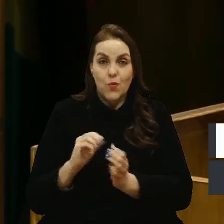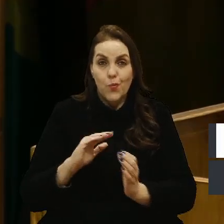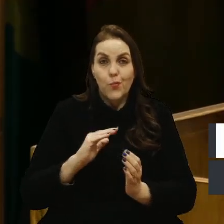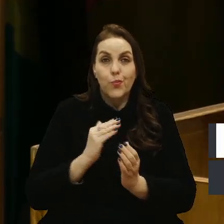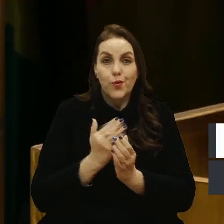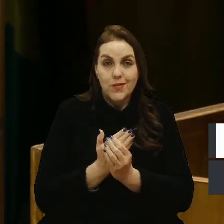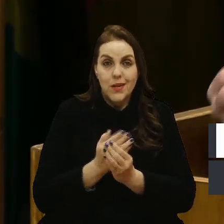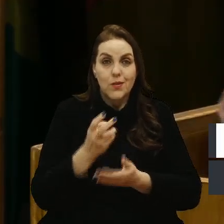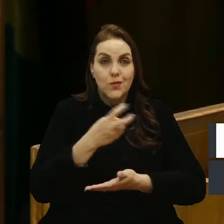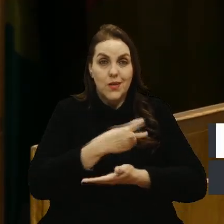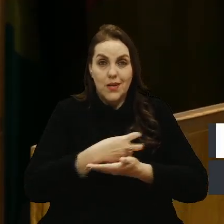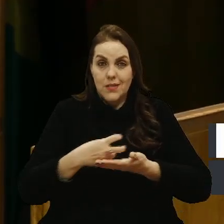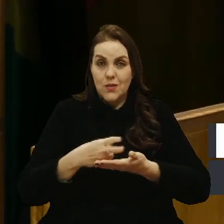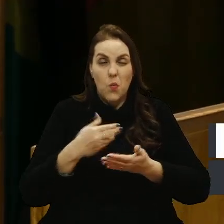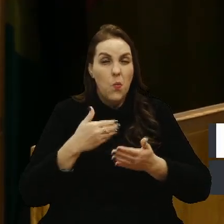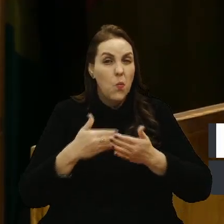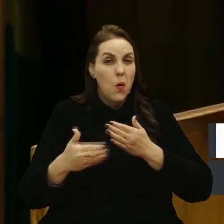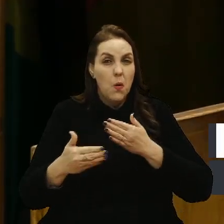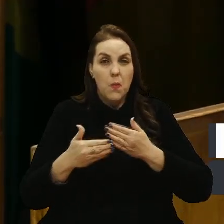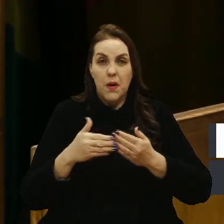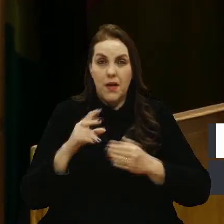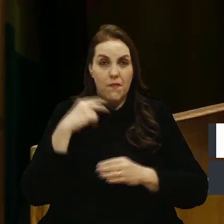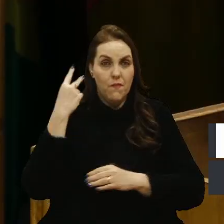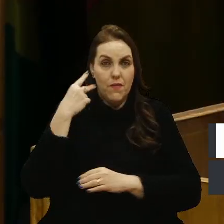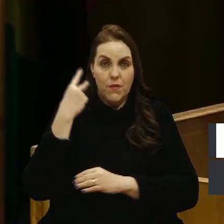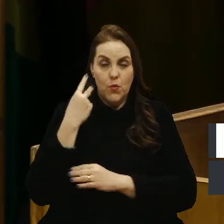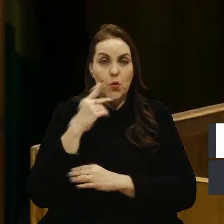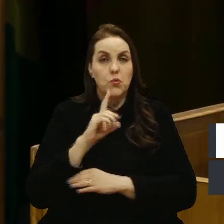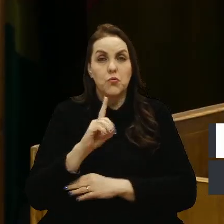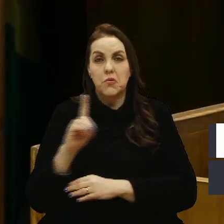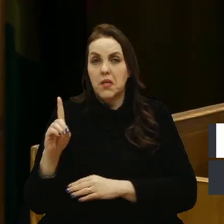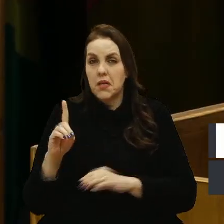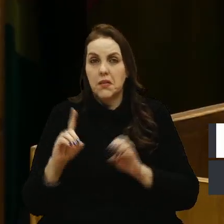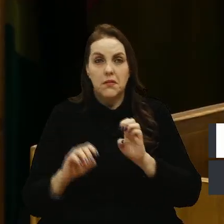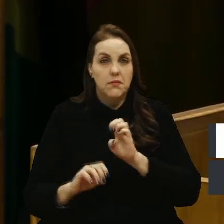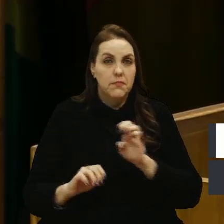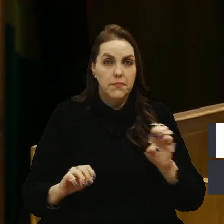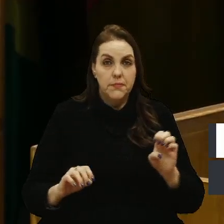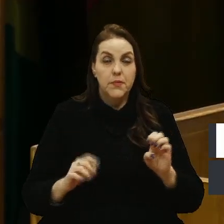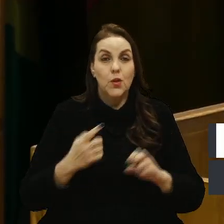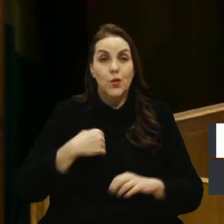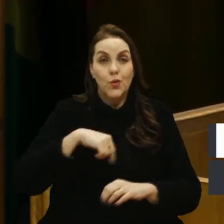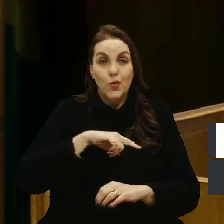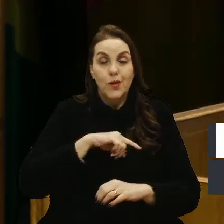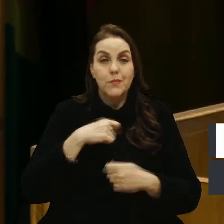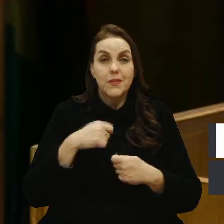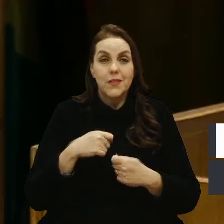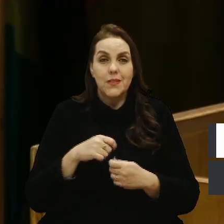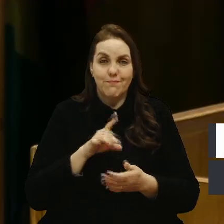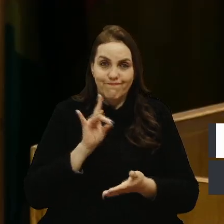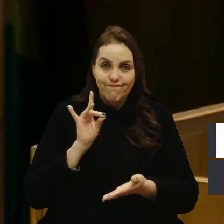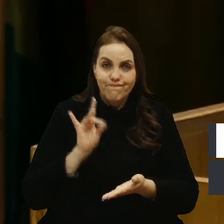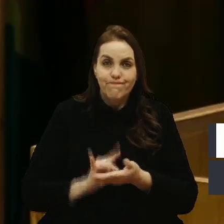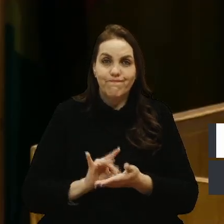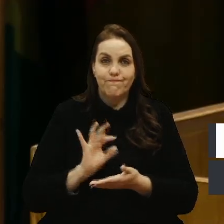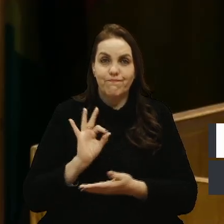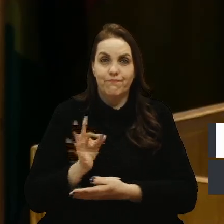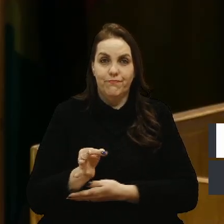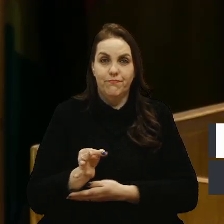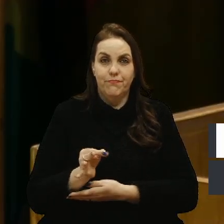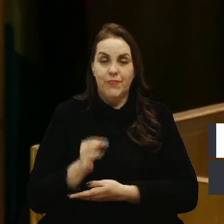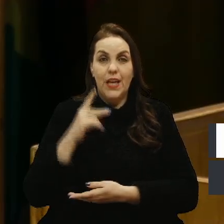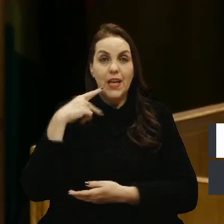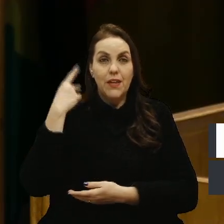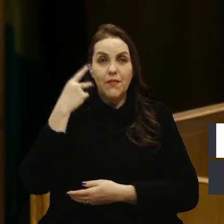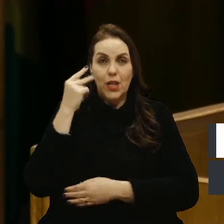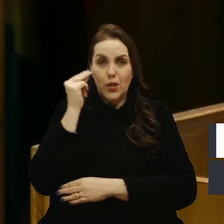cassação de qualquer parlamentar, seja ele de direita ou de esquerda, nós devemos ter um caso concreto. E vereador Cláudio